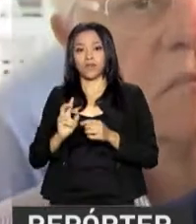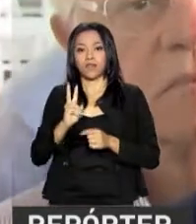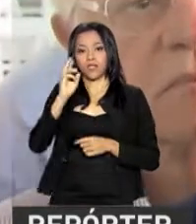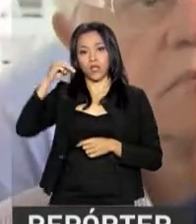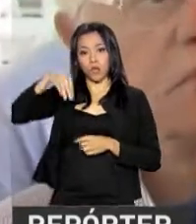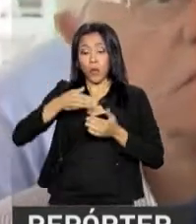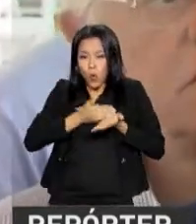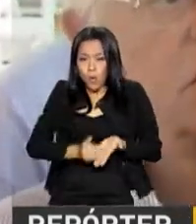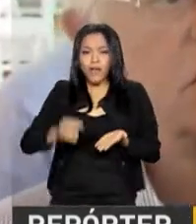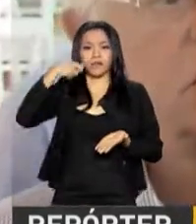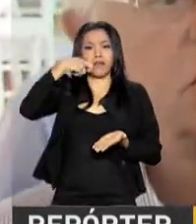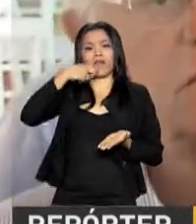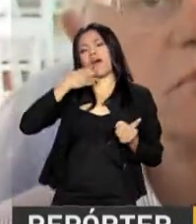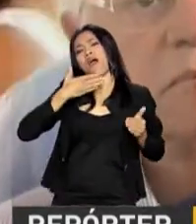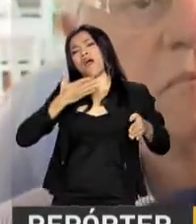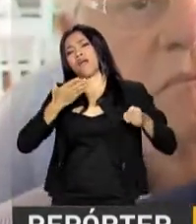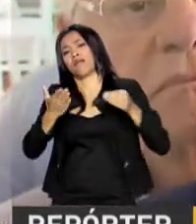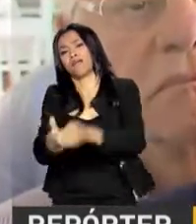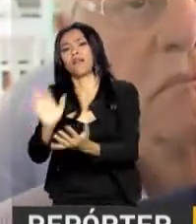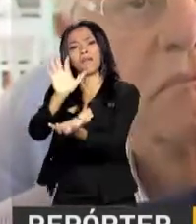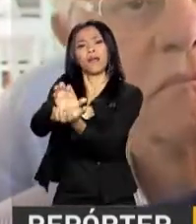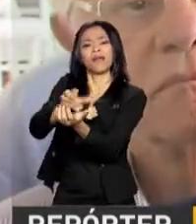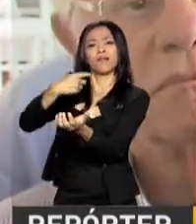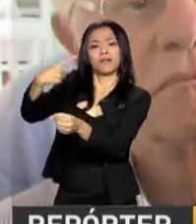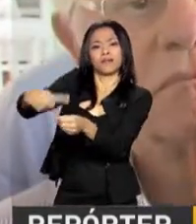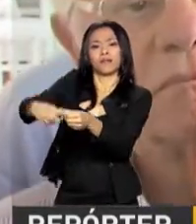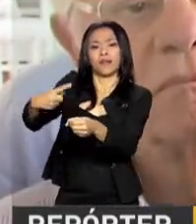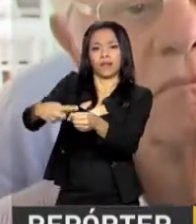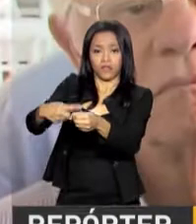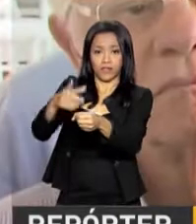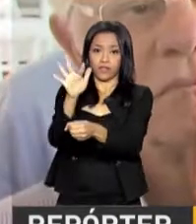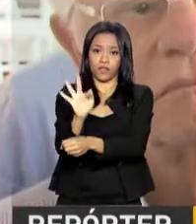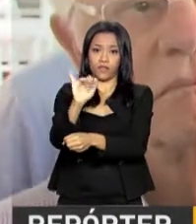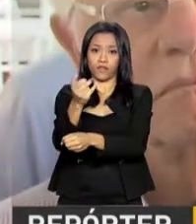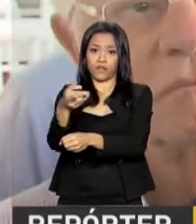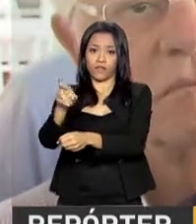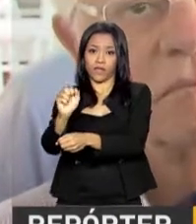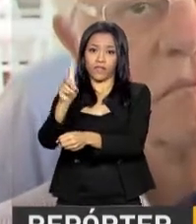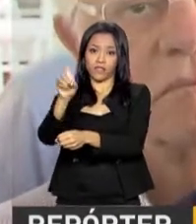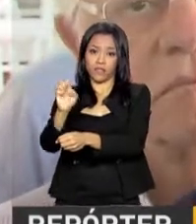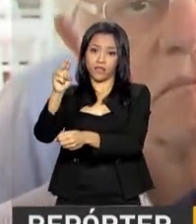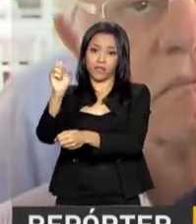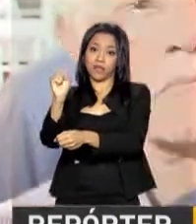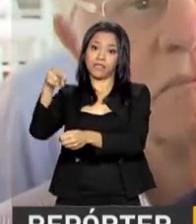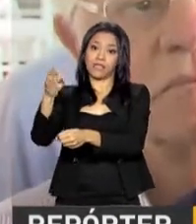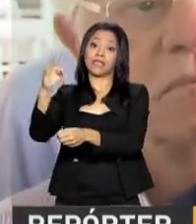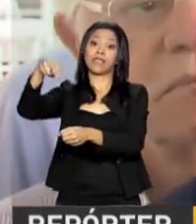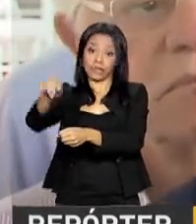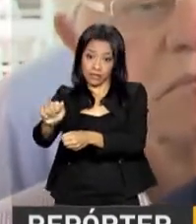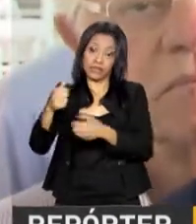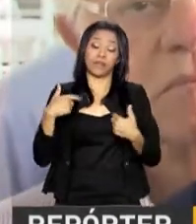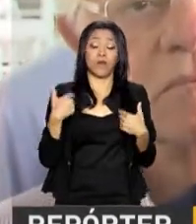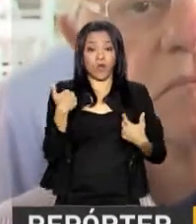rio grande do norte vai até feira de santana na bahia essa duplicação estava paralisada quando nós assumimos o ministério dos transportes